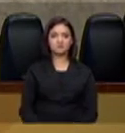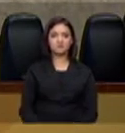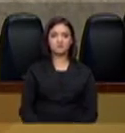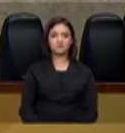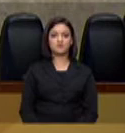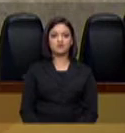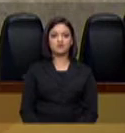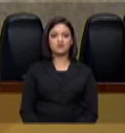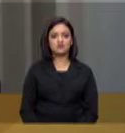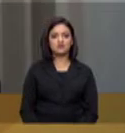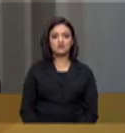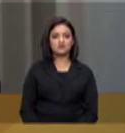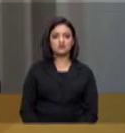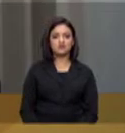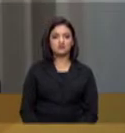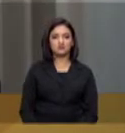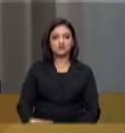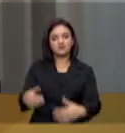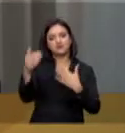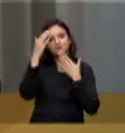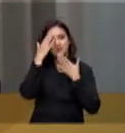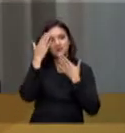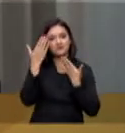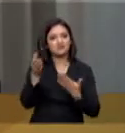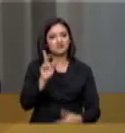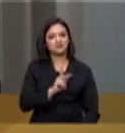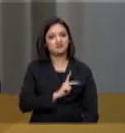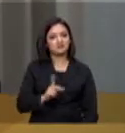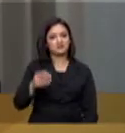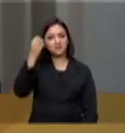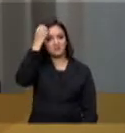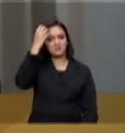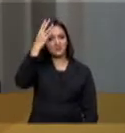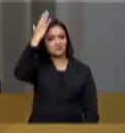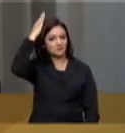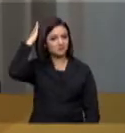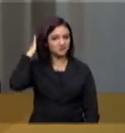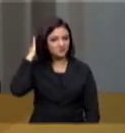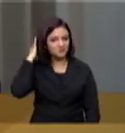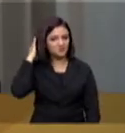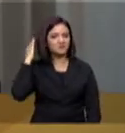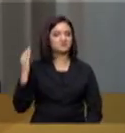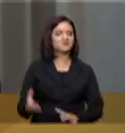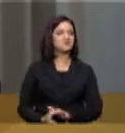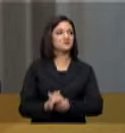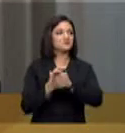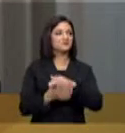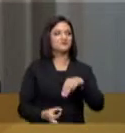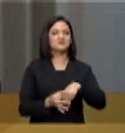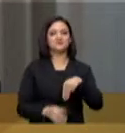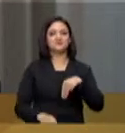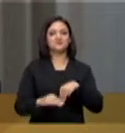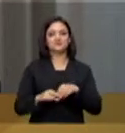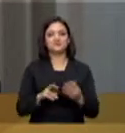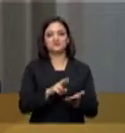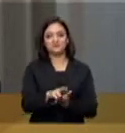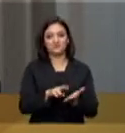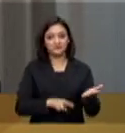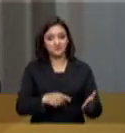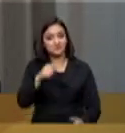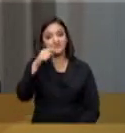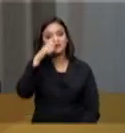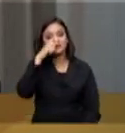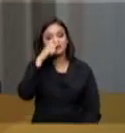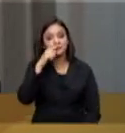Muito obrigada. Excelentíssimo senhor presidente, ministro Fux, excelentíssimo senhor ministro relator, professor Edson Fachin,